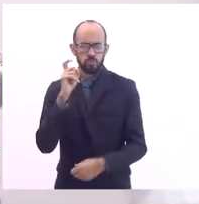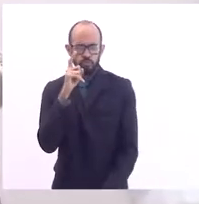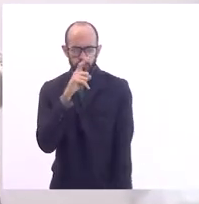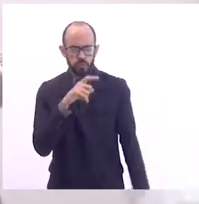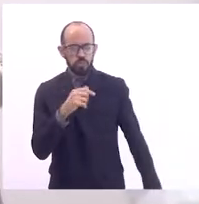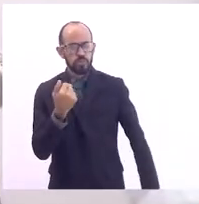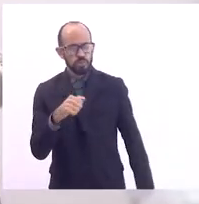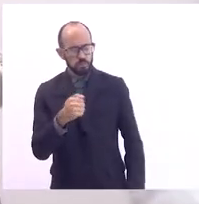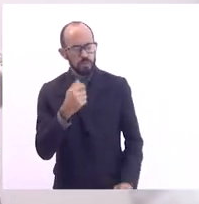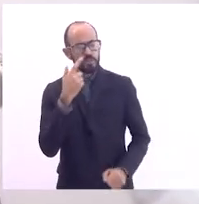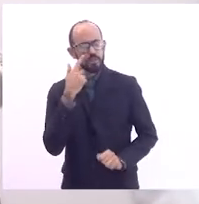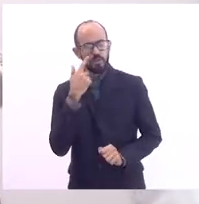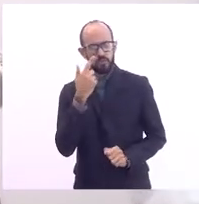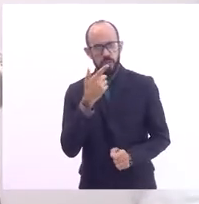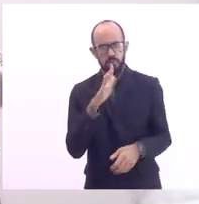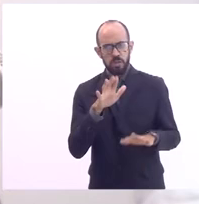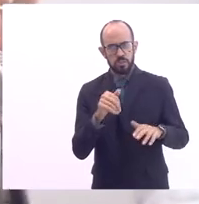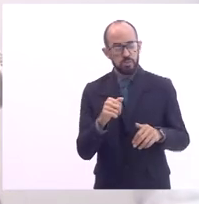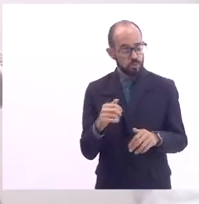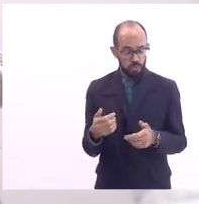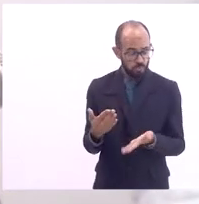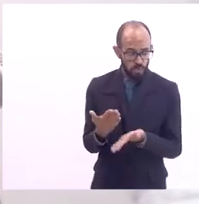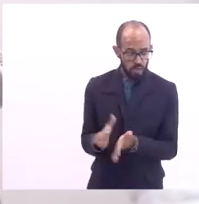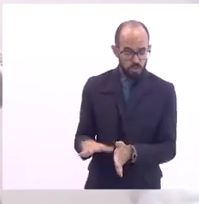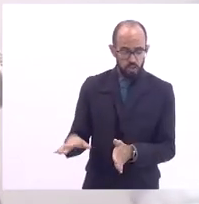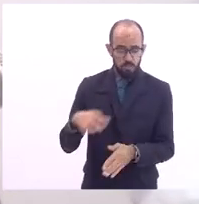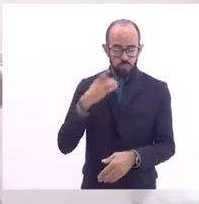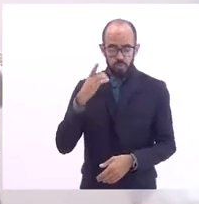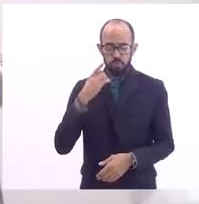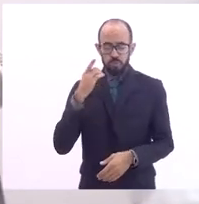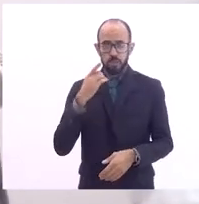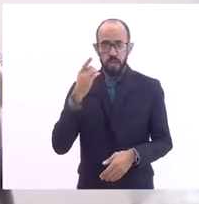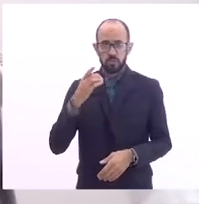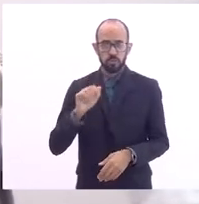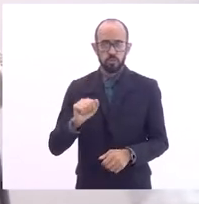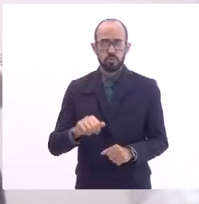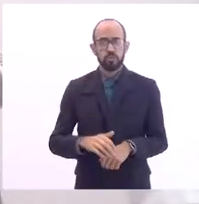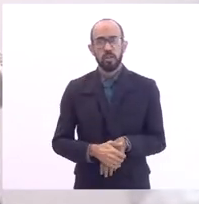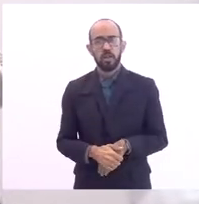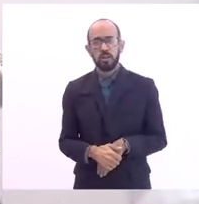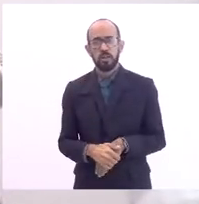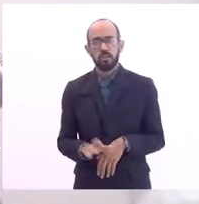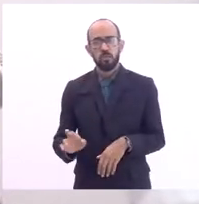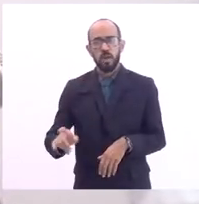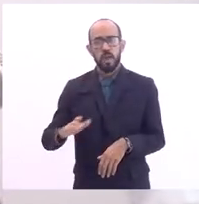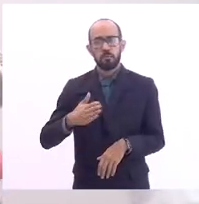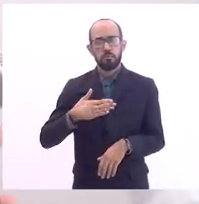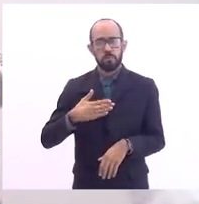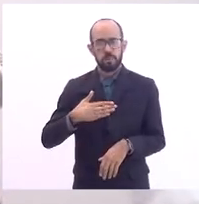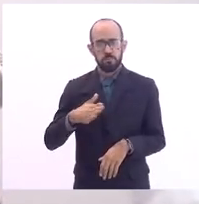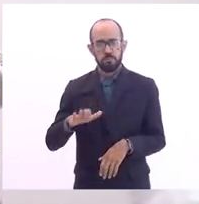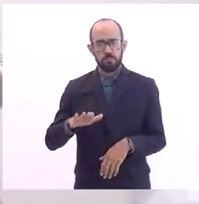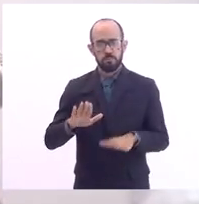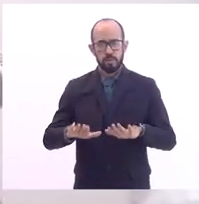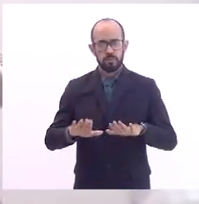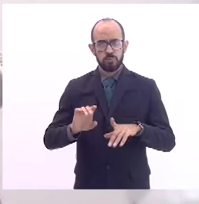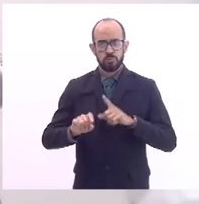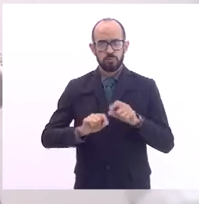levar com profundidade, mas isso eu deixo para os deputados, isso eu deixo para os candidatos a deputado, não é o meu caso. E